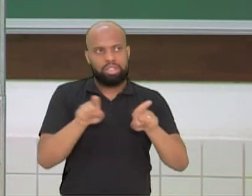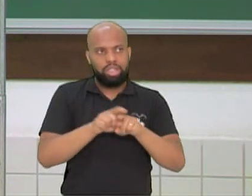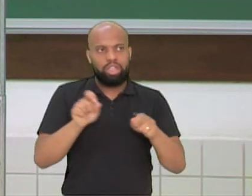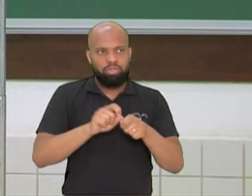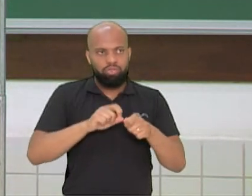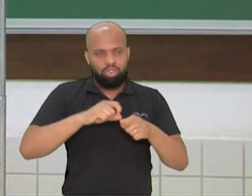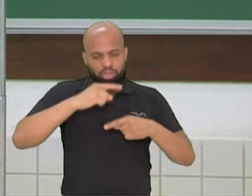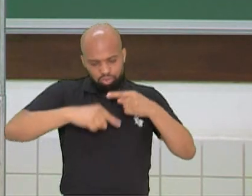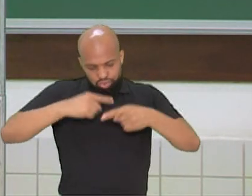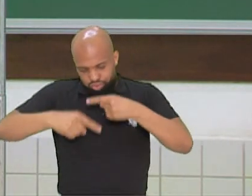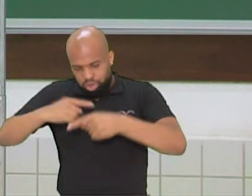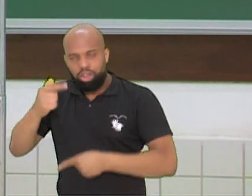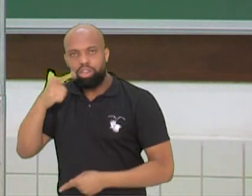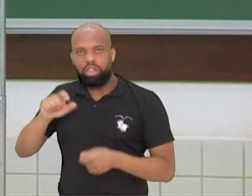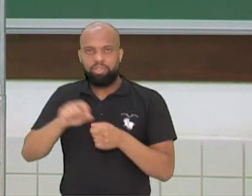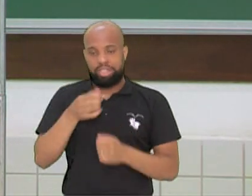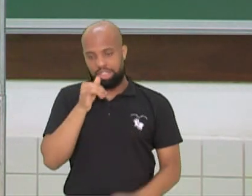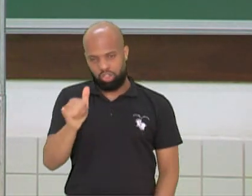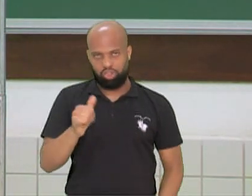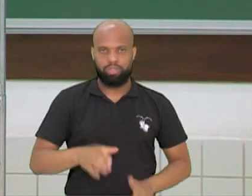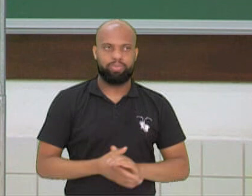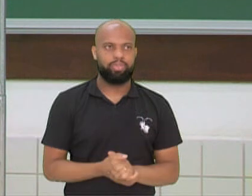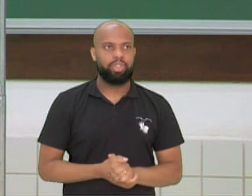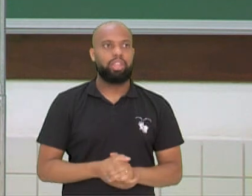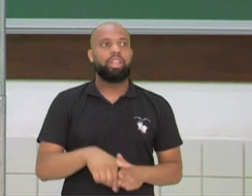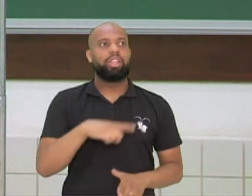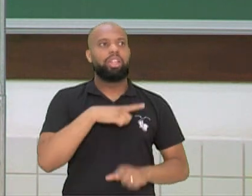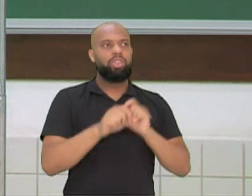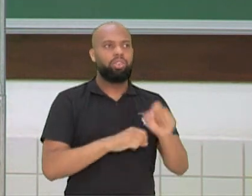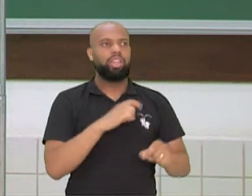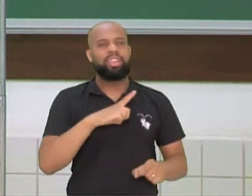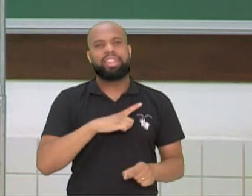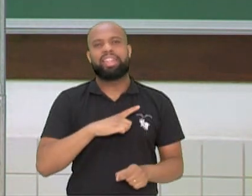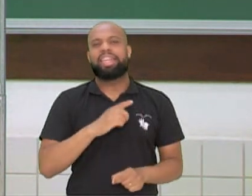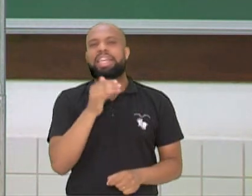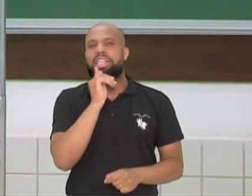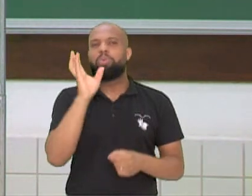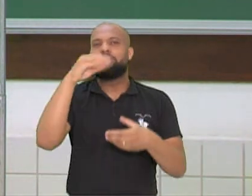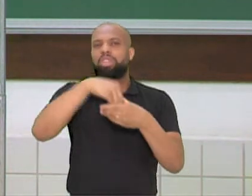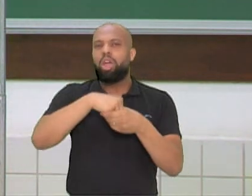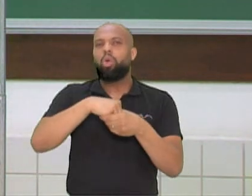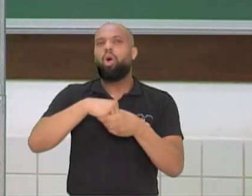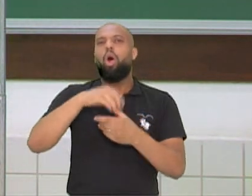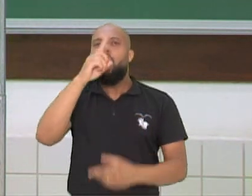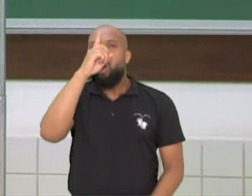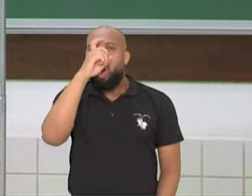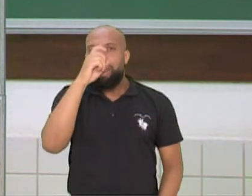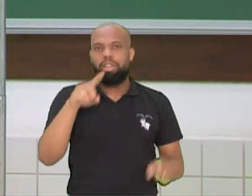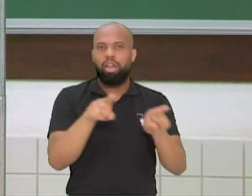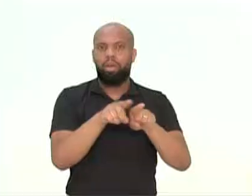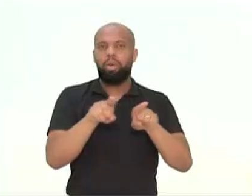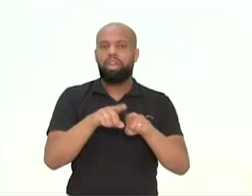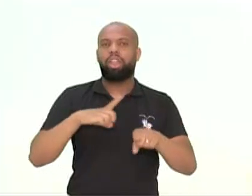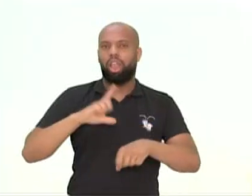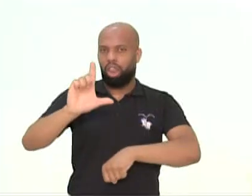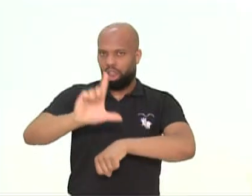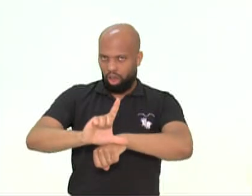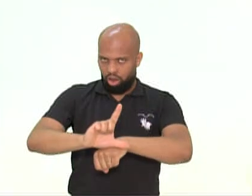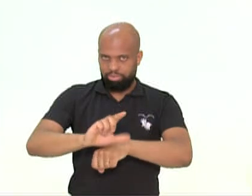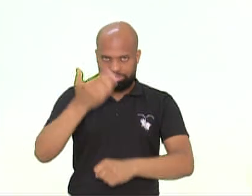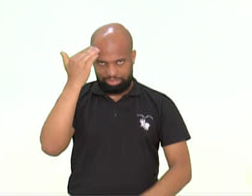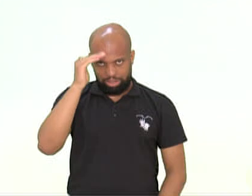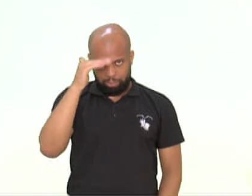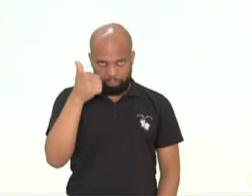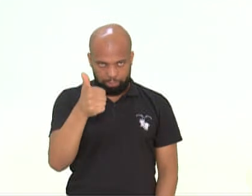esse rotor, você consegue então gerar energia elétrica, que tem os geradores em hospitais, né, em lojas. Tudo